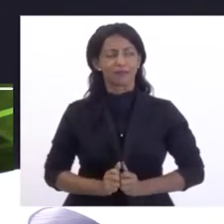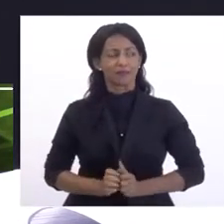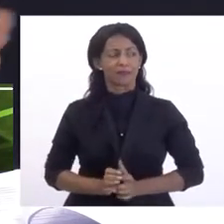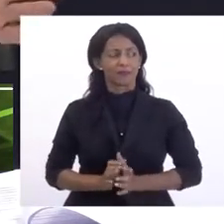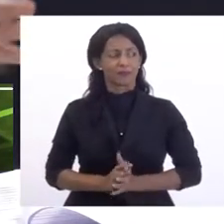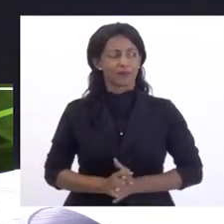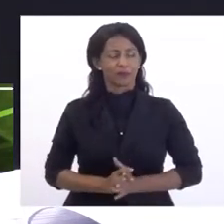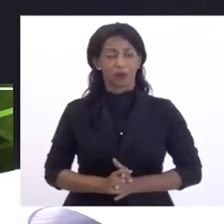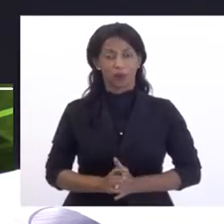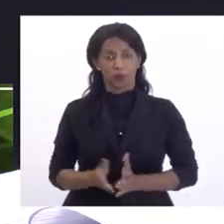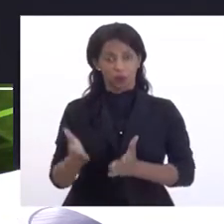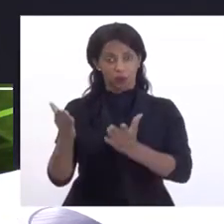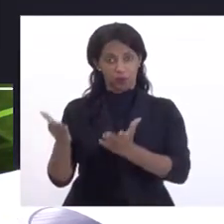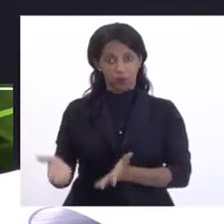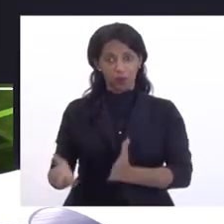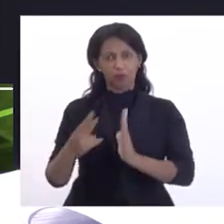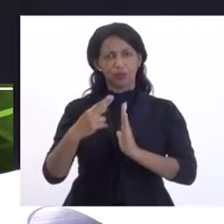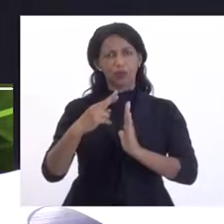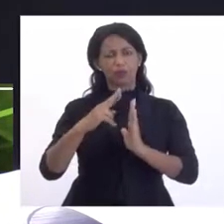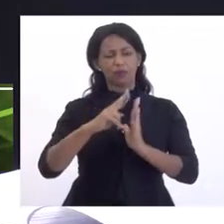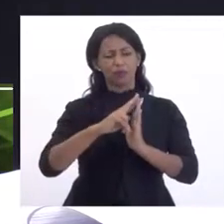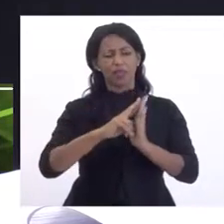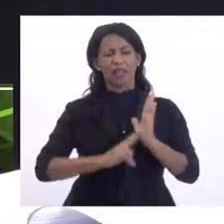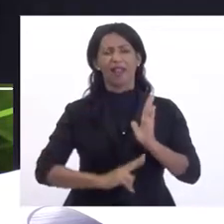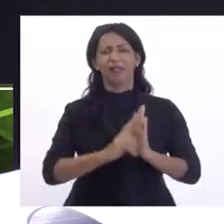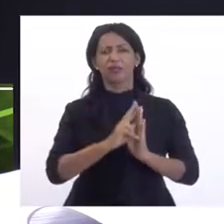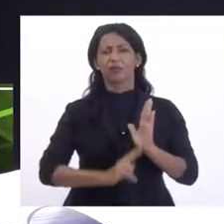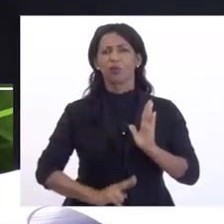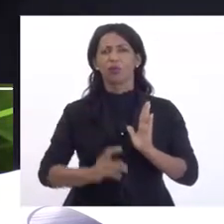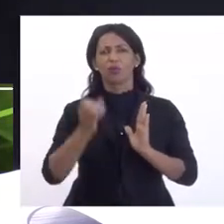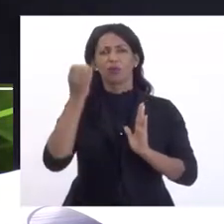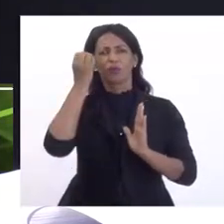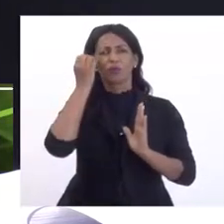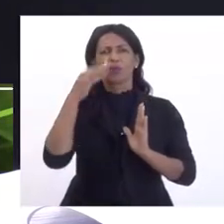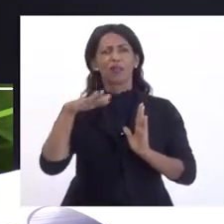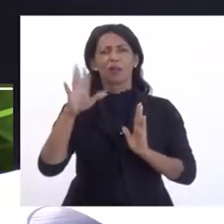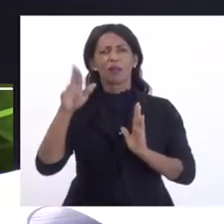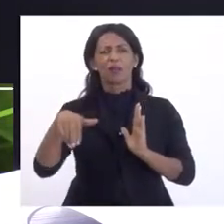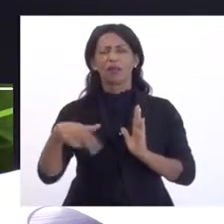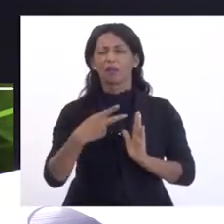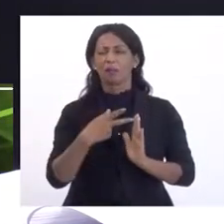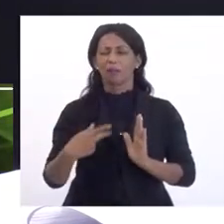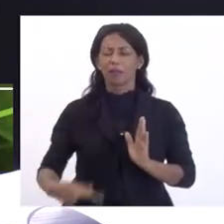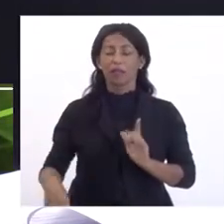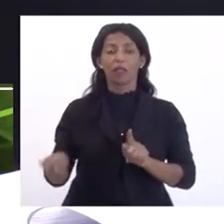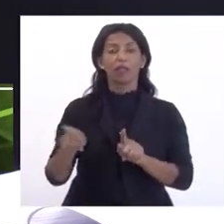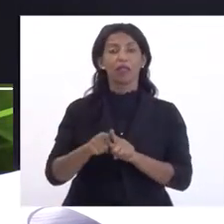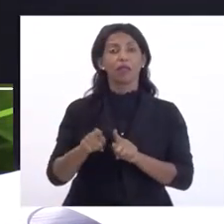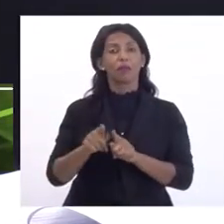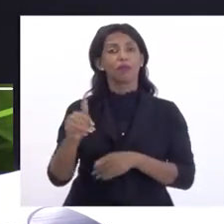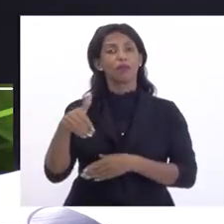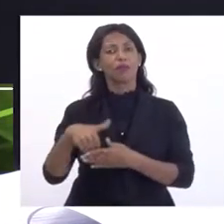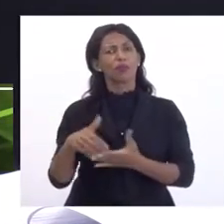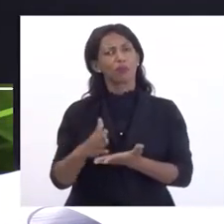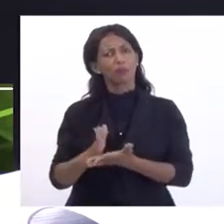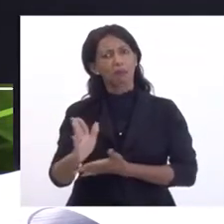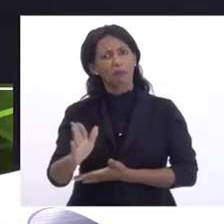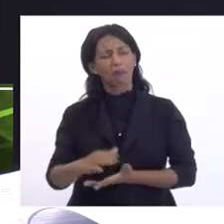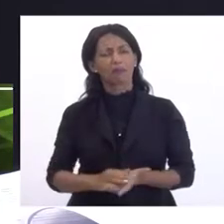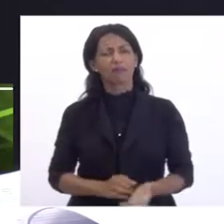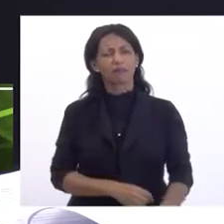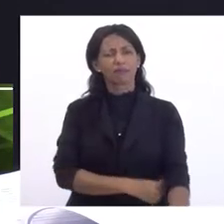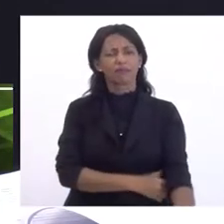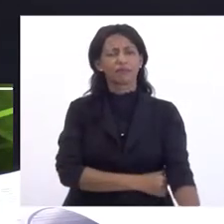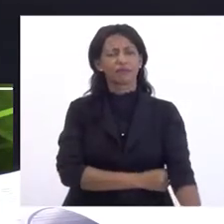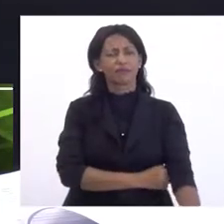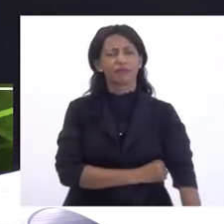O relator, não me lembro quem foi, quem era o presidente à época, o deputado Márcio Canella, também votou pela aprovação.